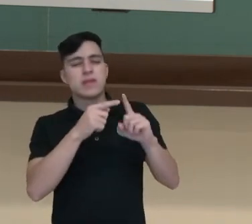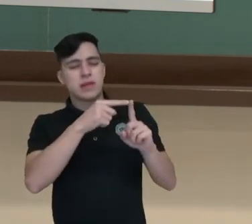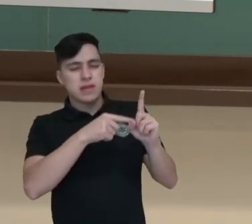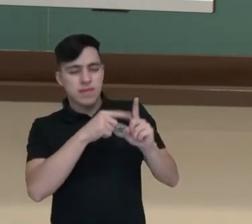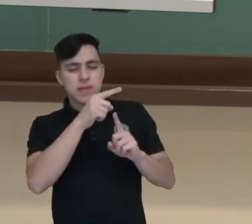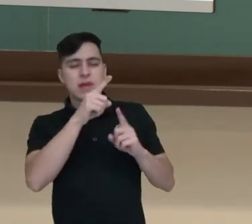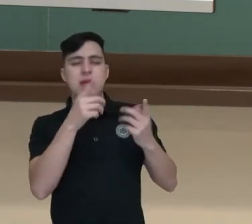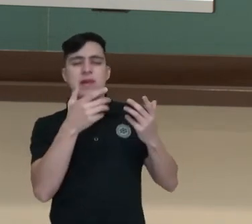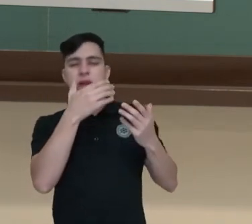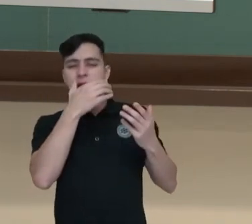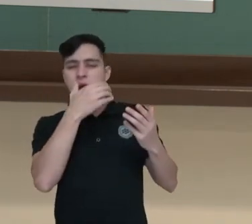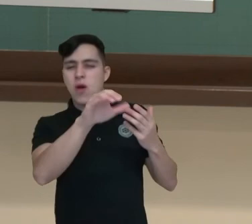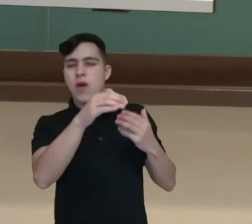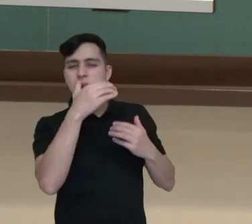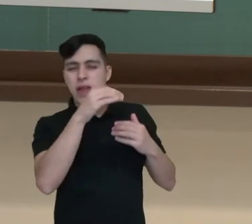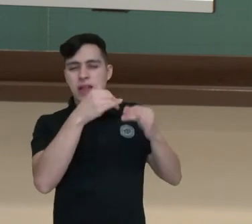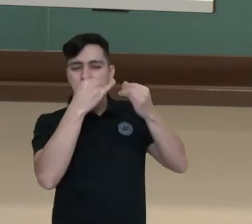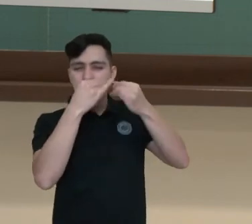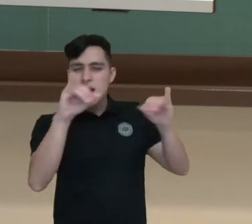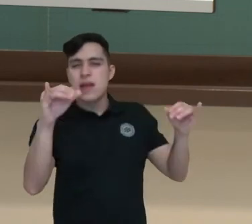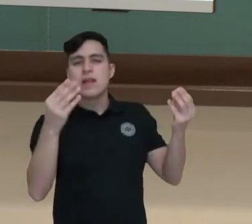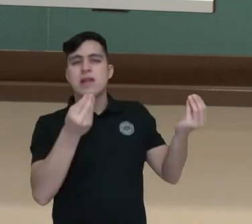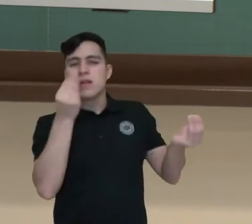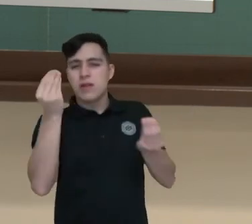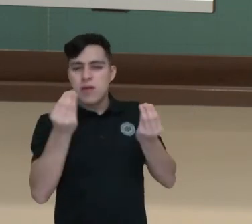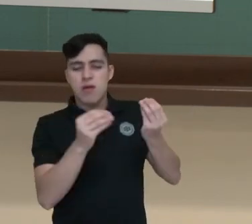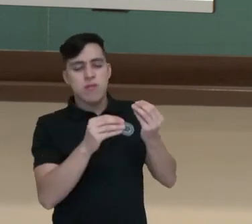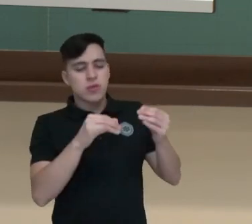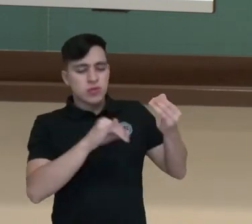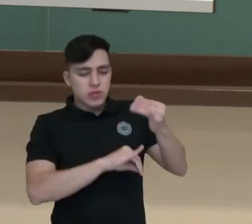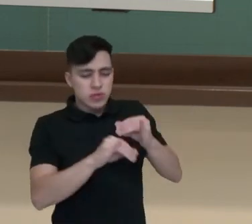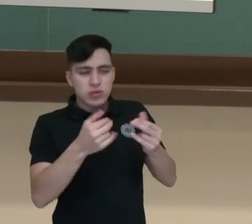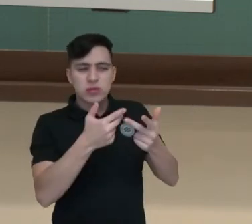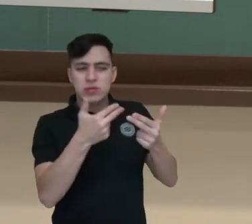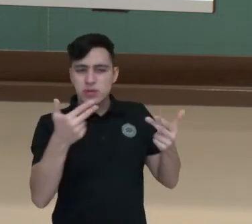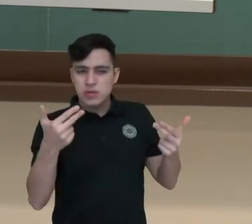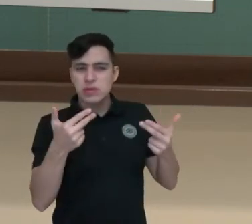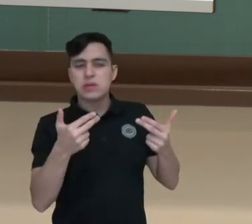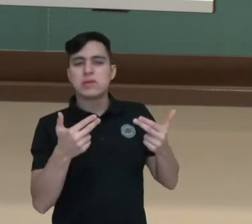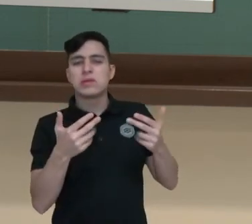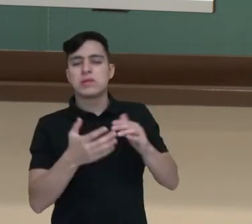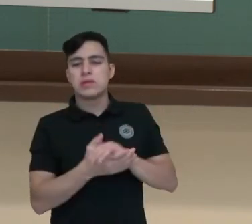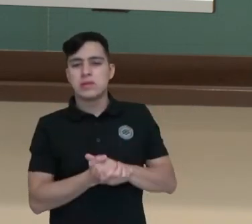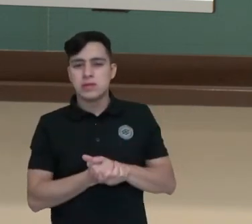temperatura, corrente elétrica, quantidade de substância, intensidade luminosa.